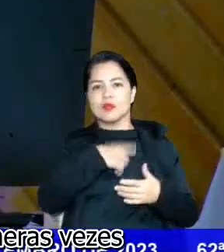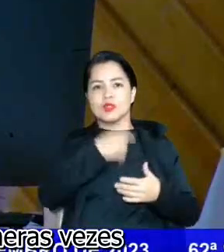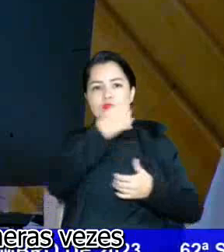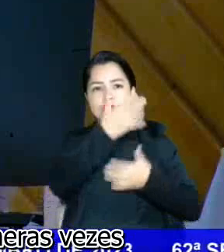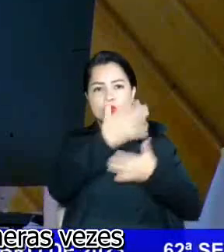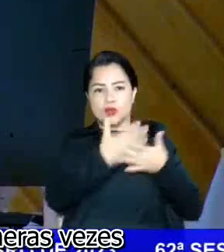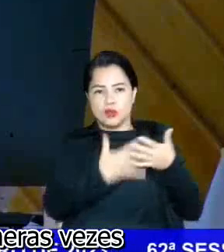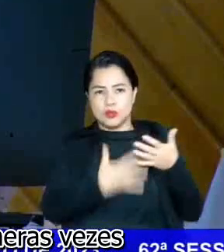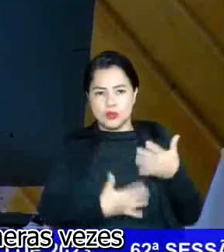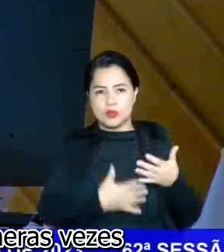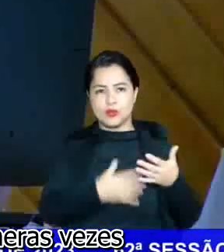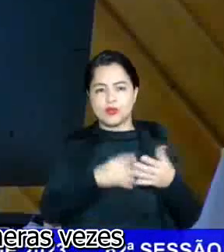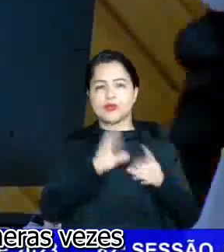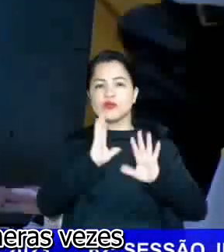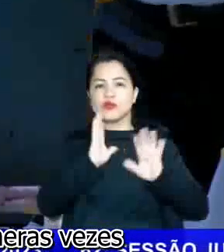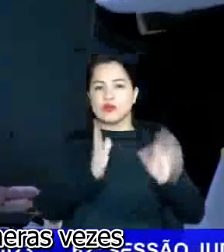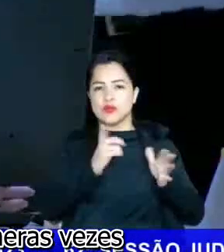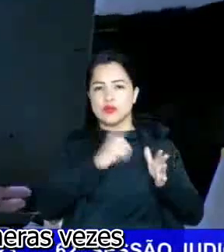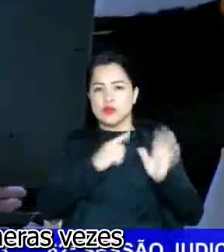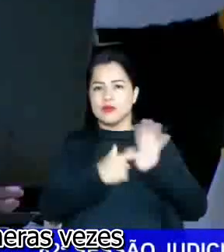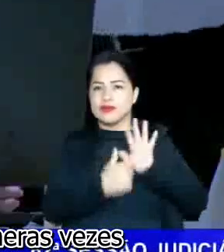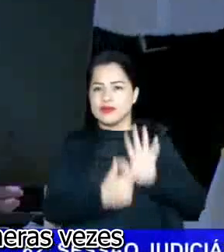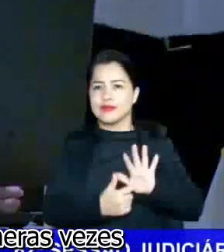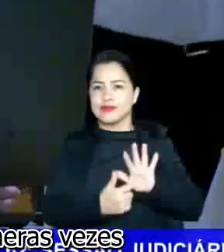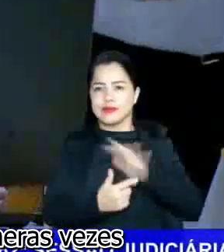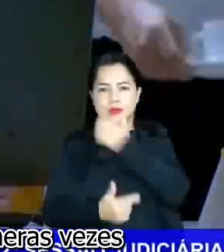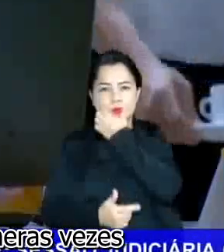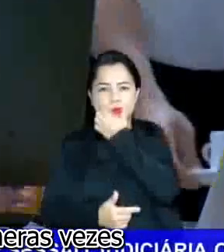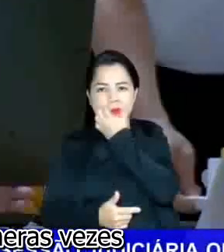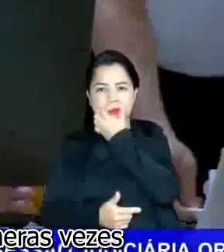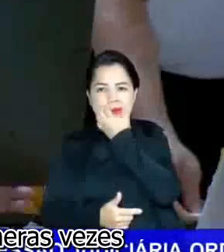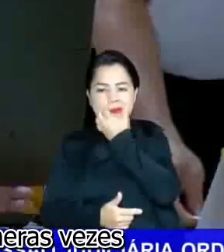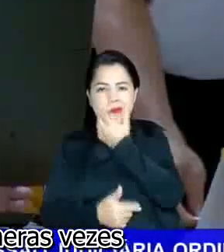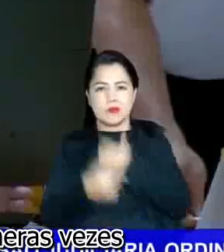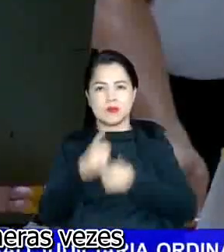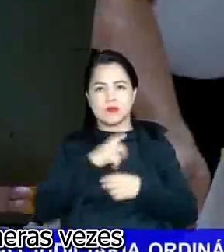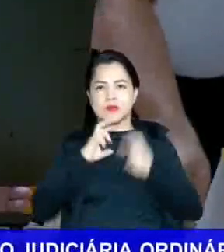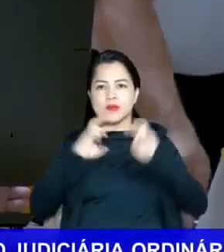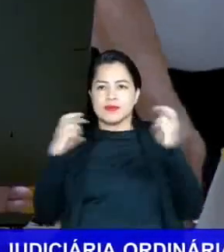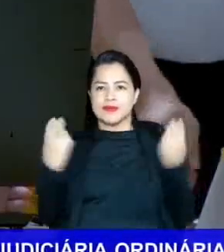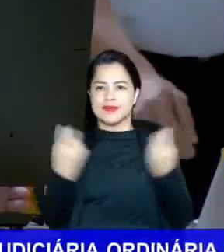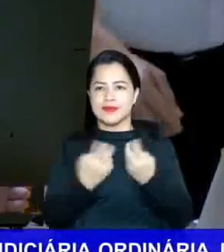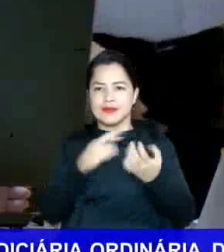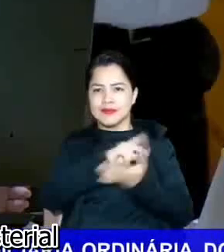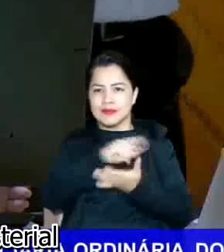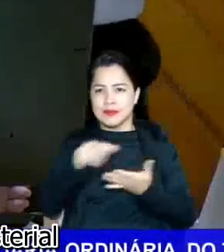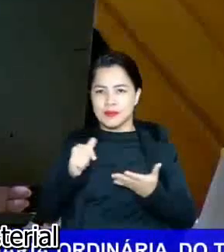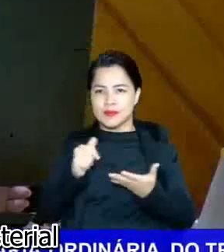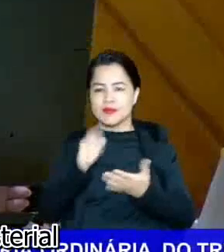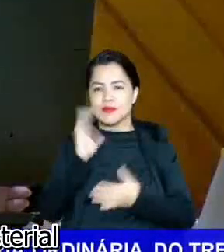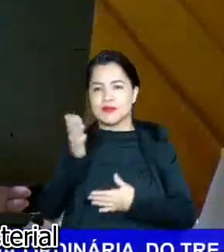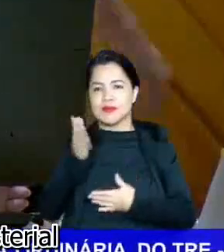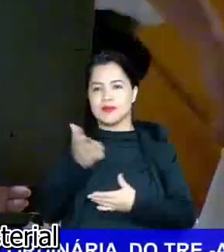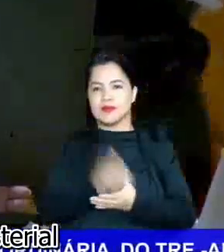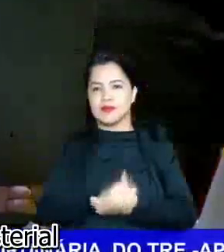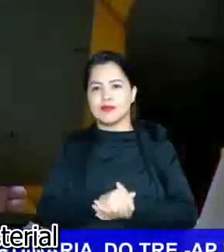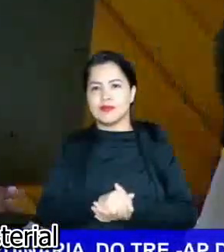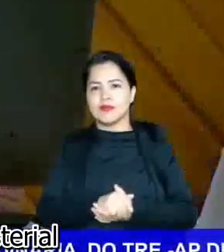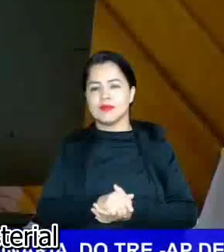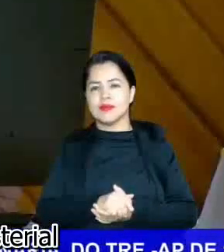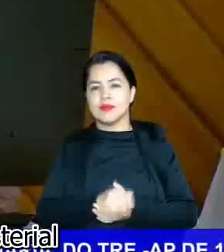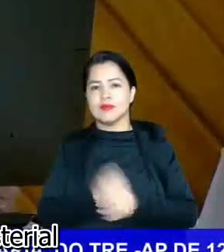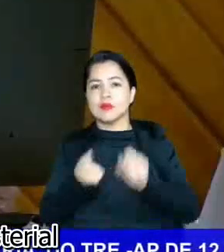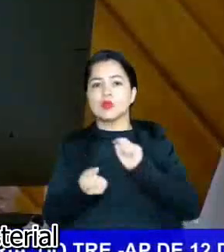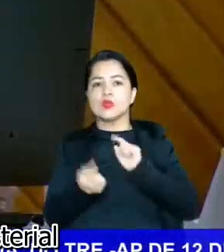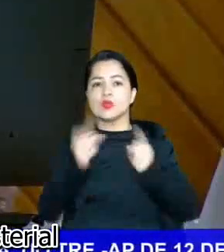aqui, já foi posta, né, aqui na Corte inúmeras vezes, e, ao